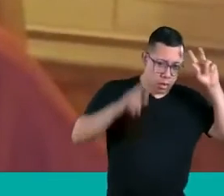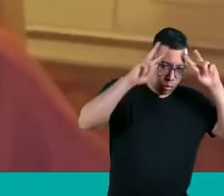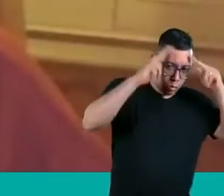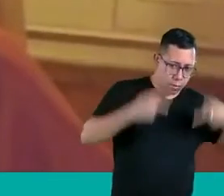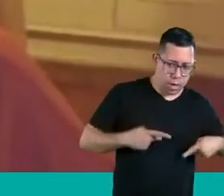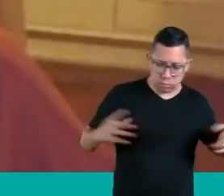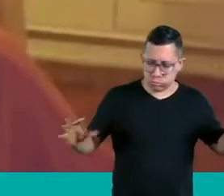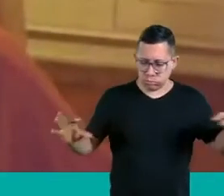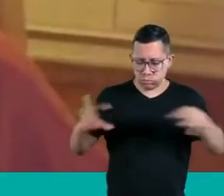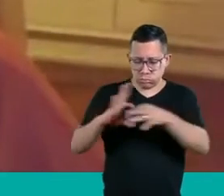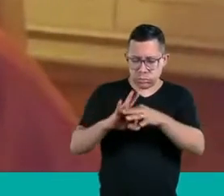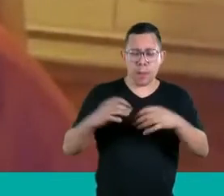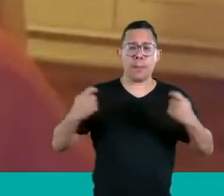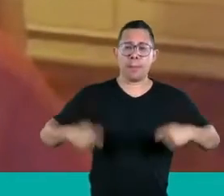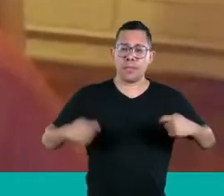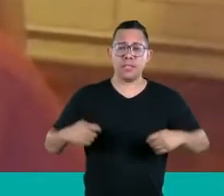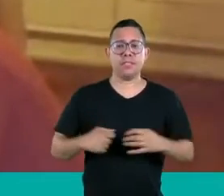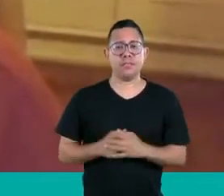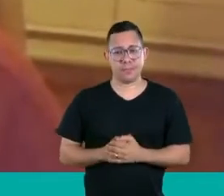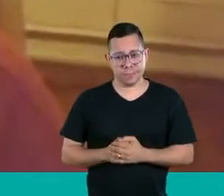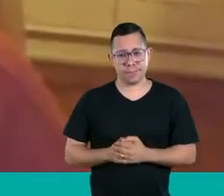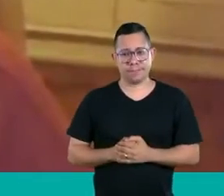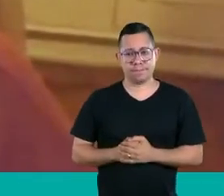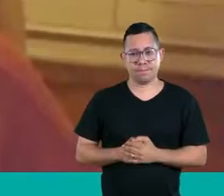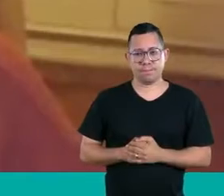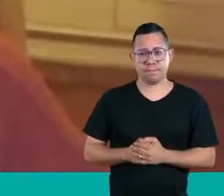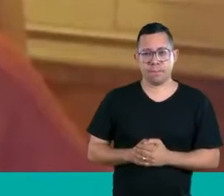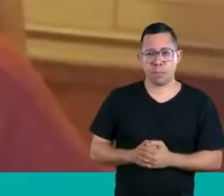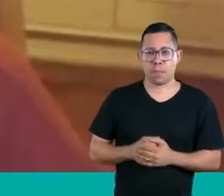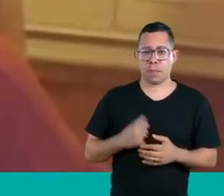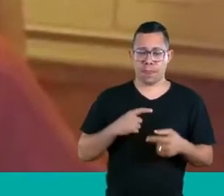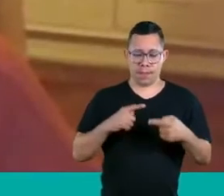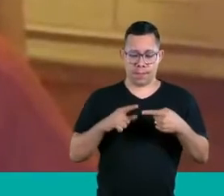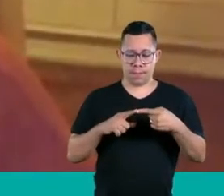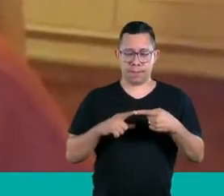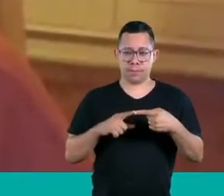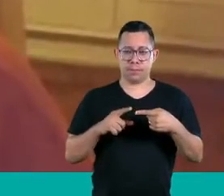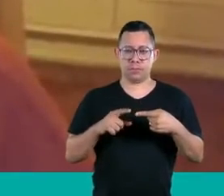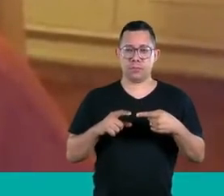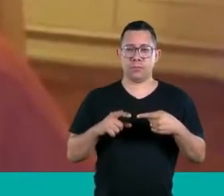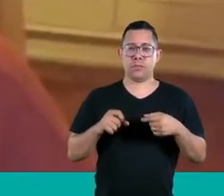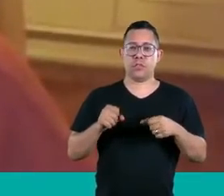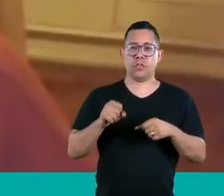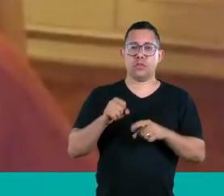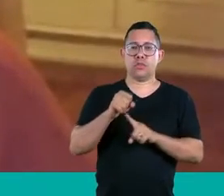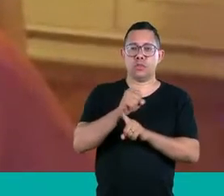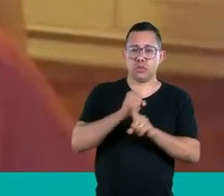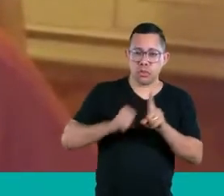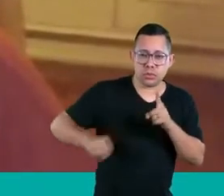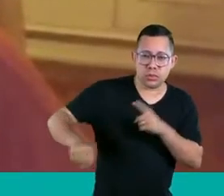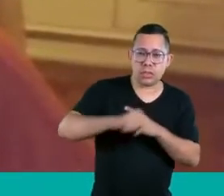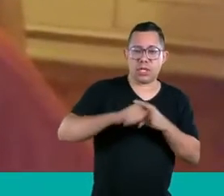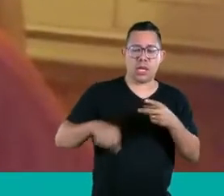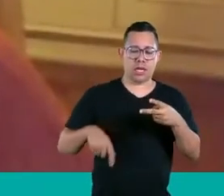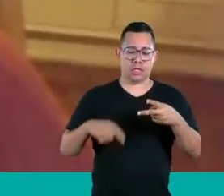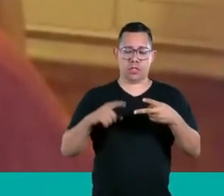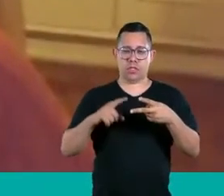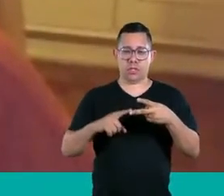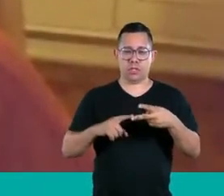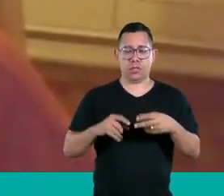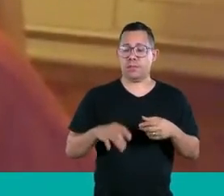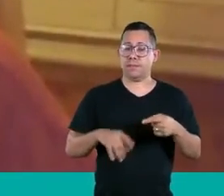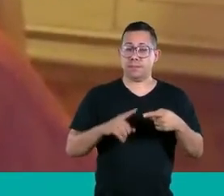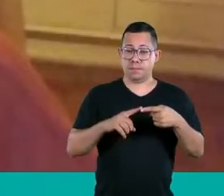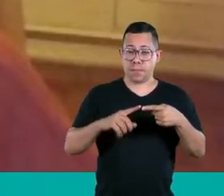e compreende uma tríade que é inseparável, que é sociedade, indivíduo, espécie.